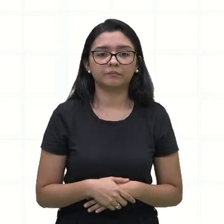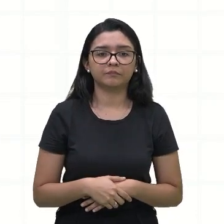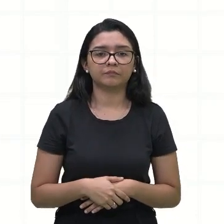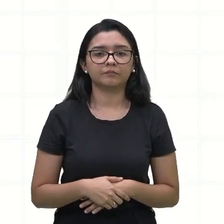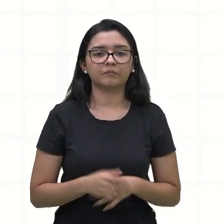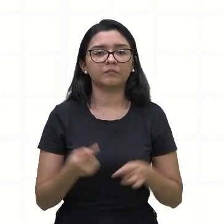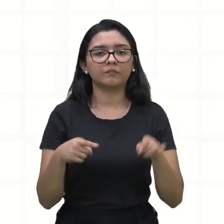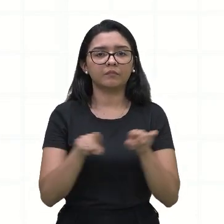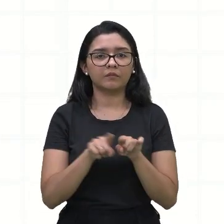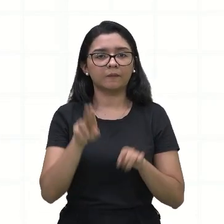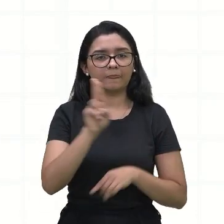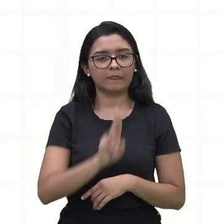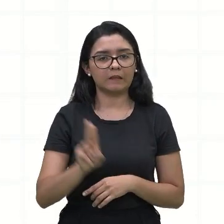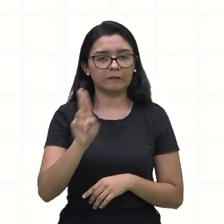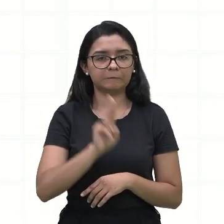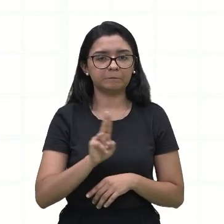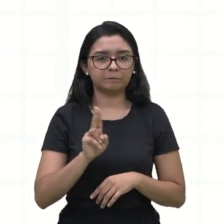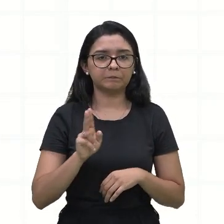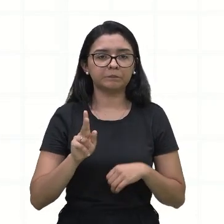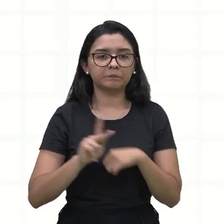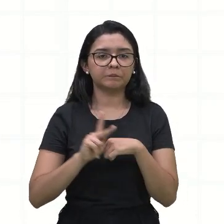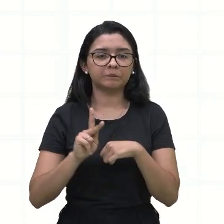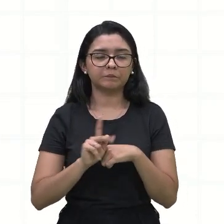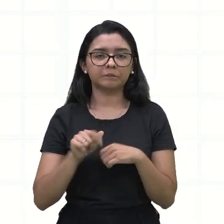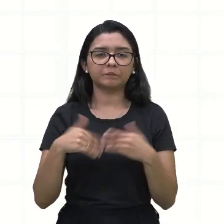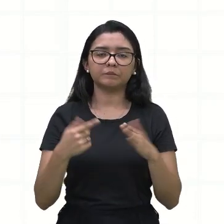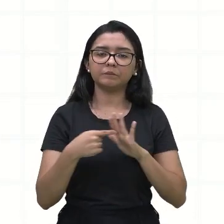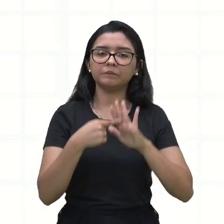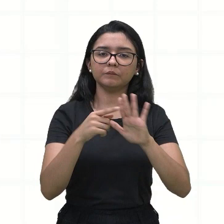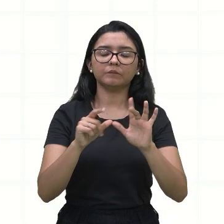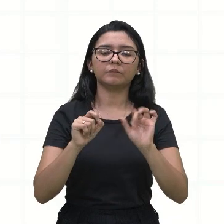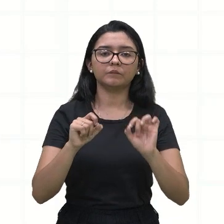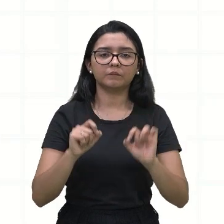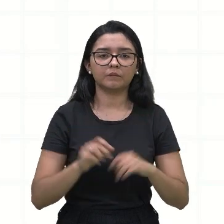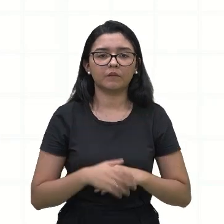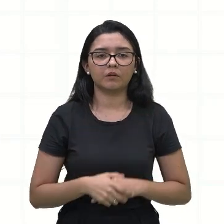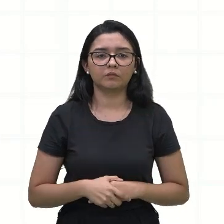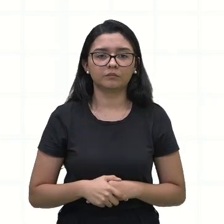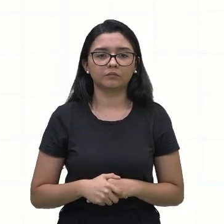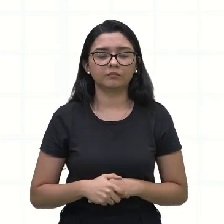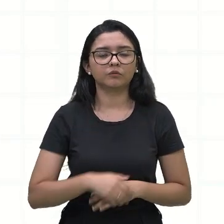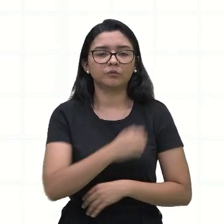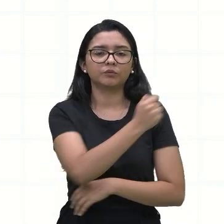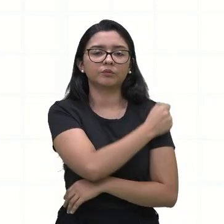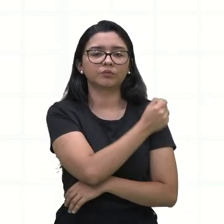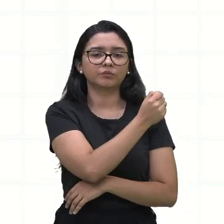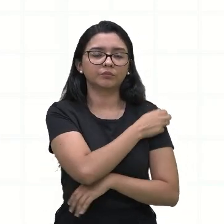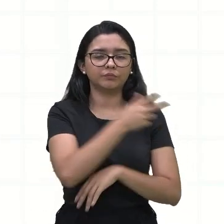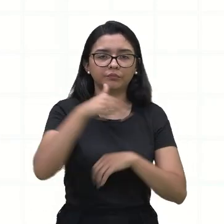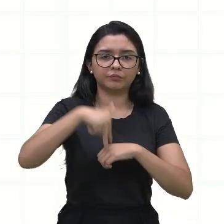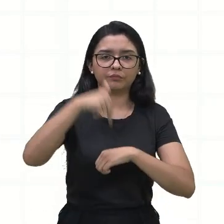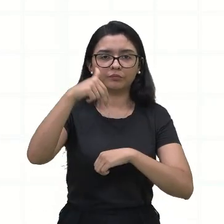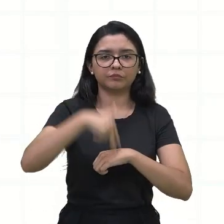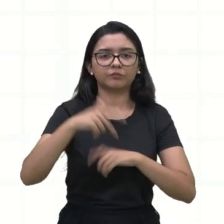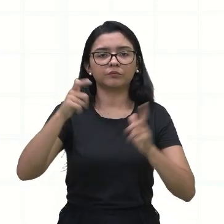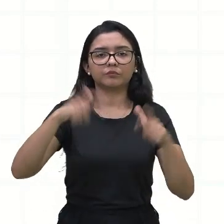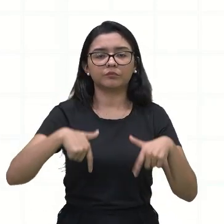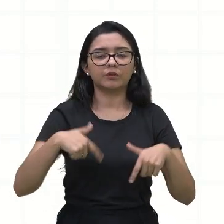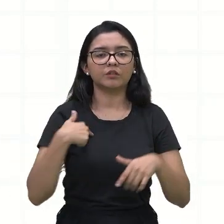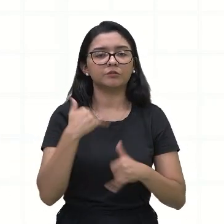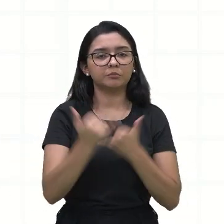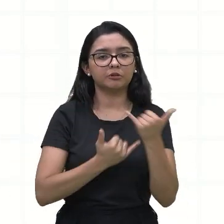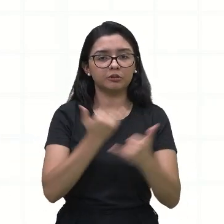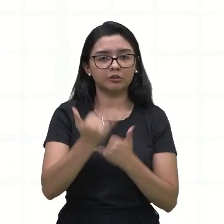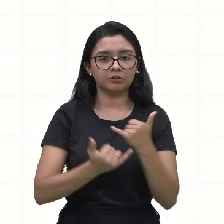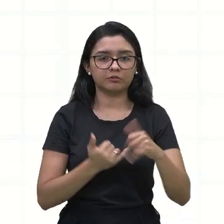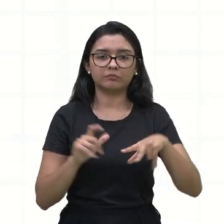pronomes onde, para indicar ali onde os estudantes de ginástica se divertiam girando aros de